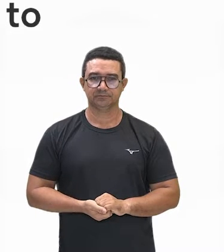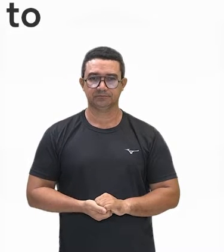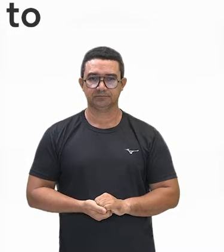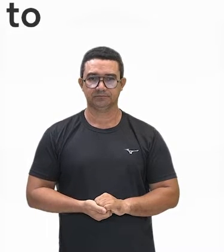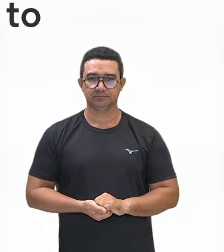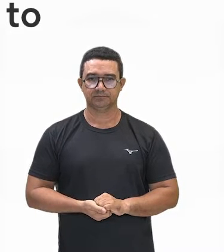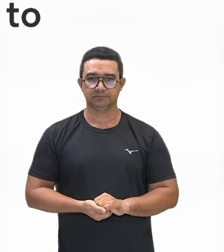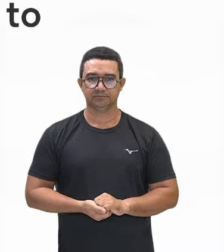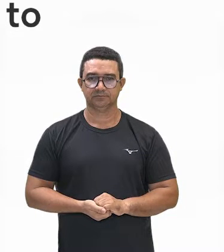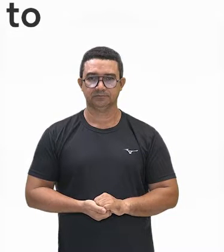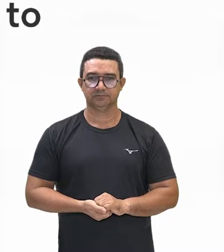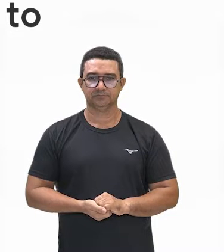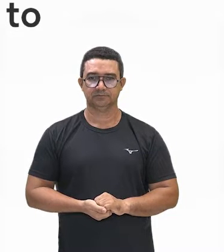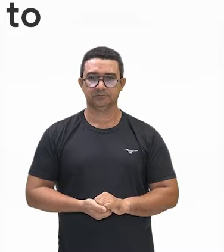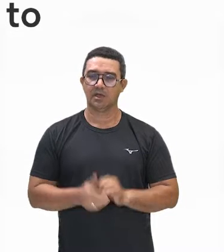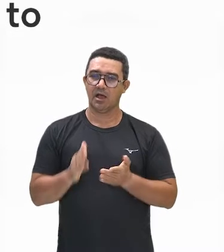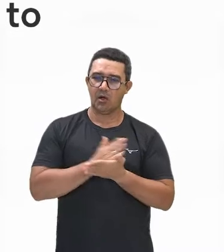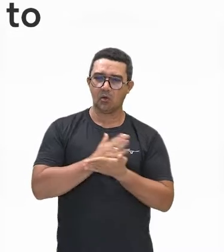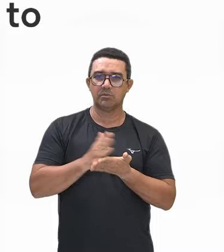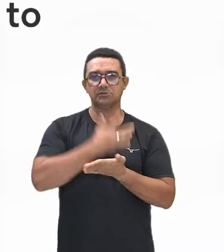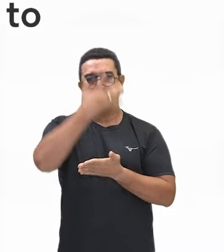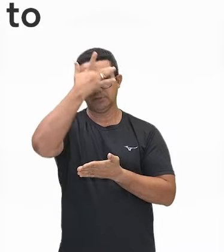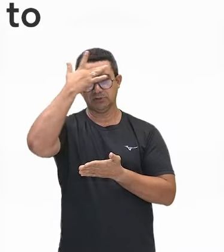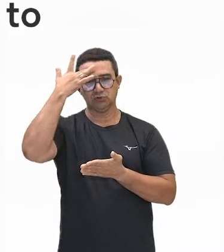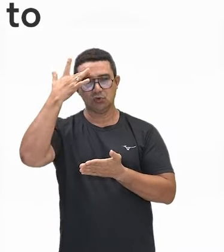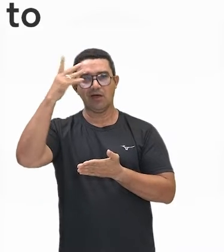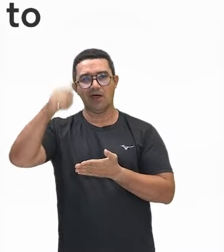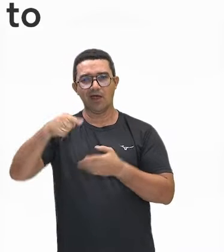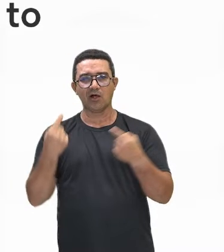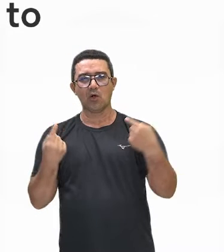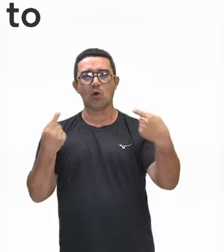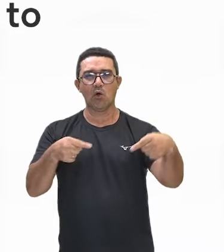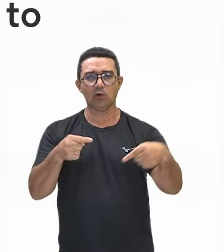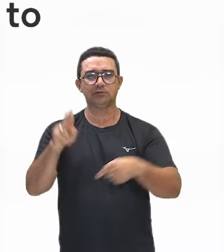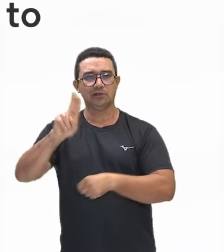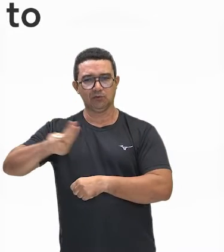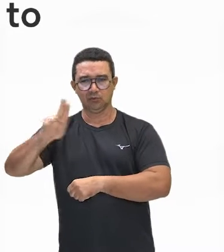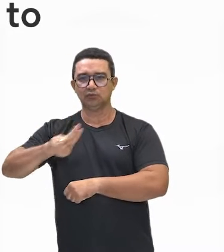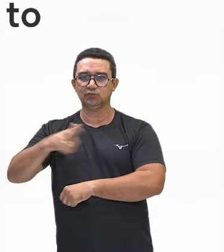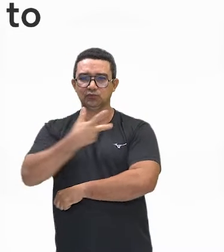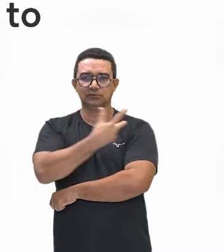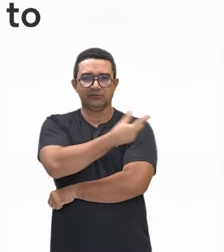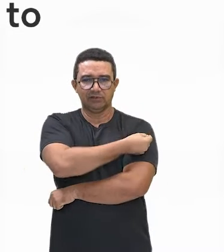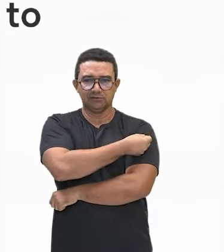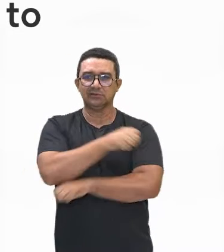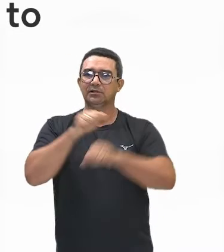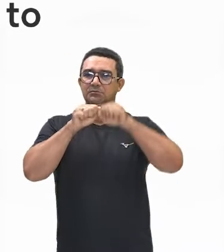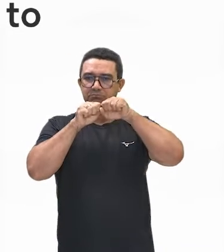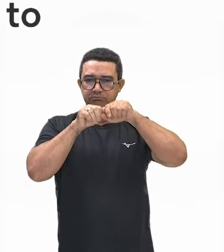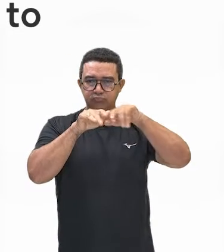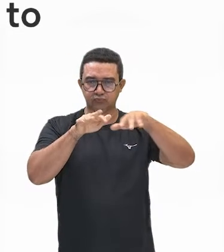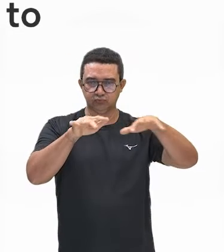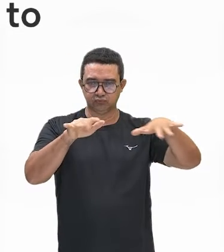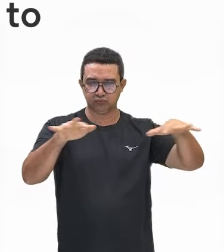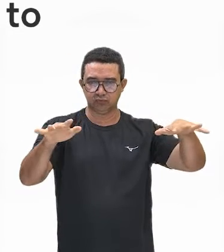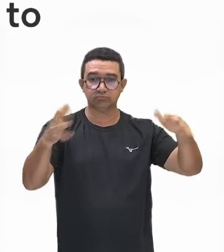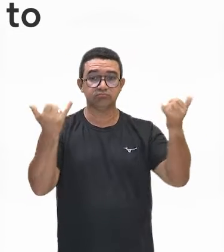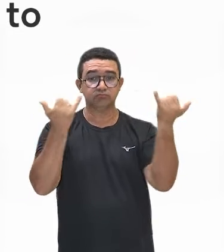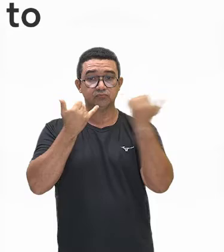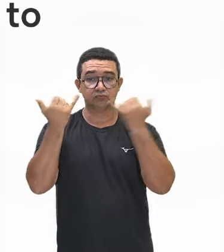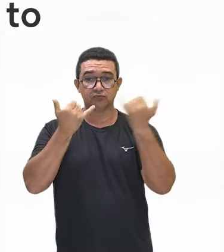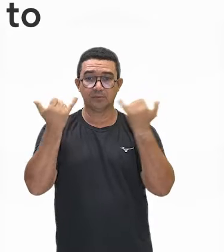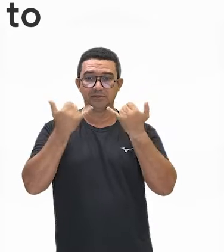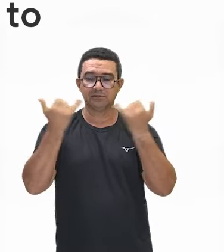vacinas espalham false news, falsas informações. A palavrinha news com E